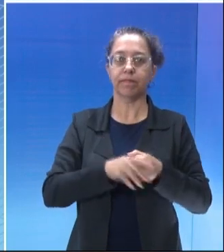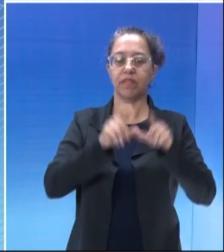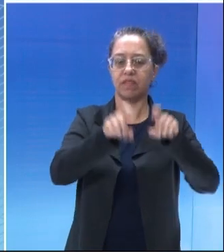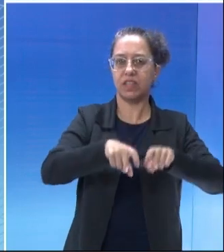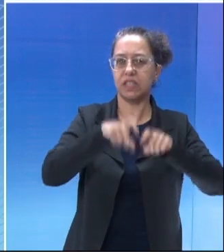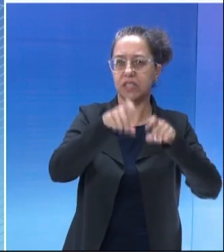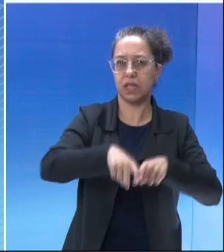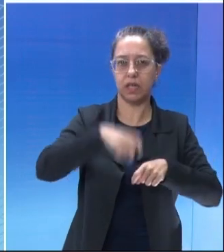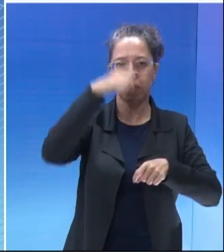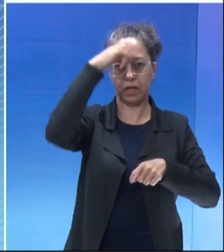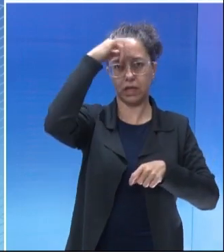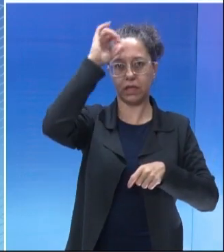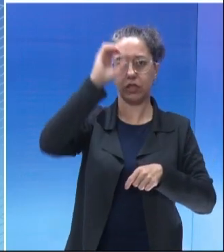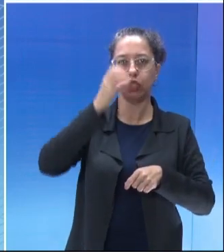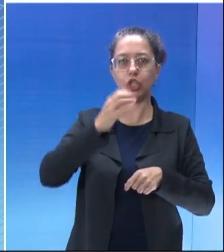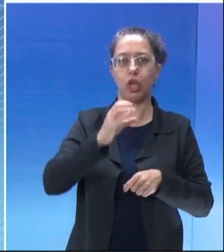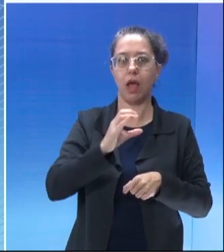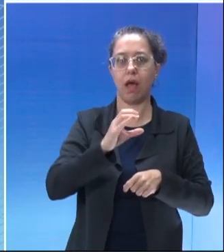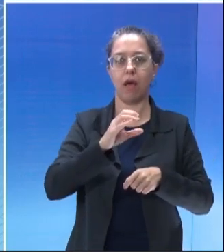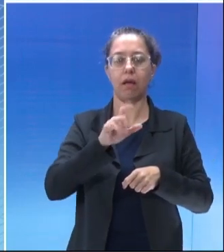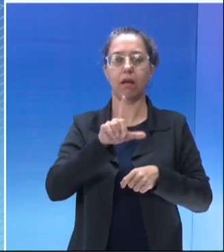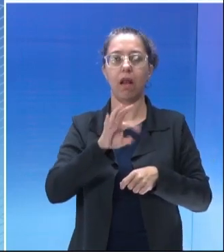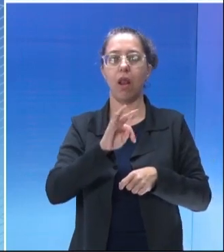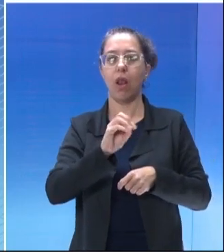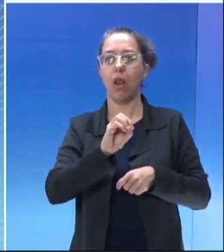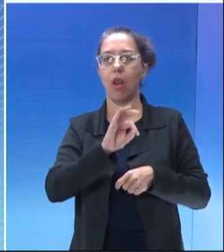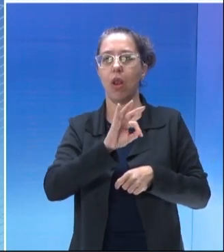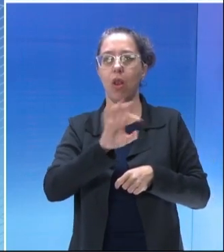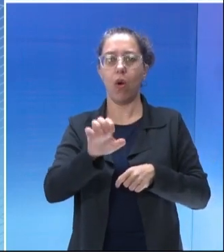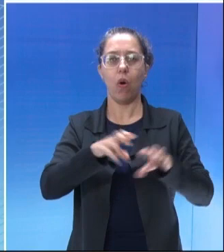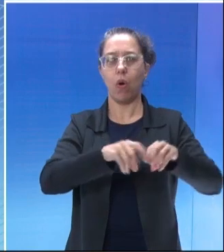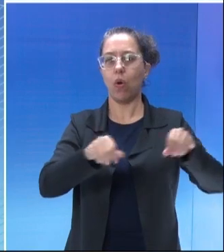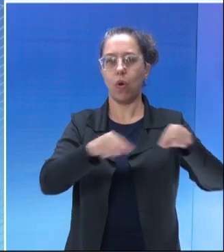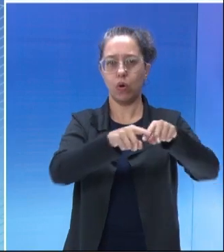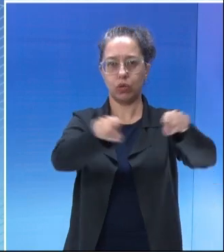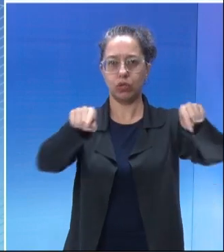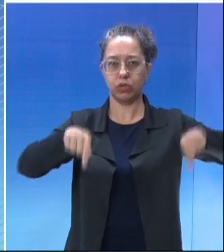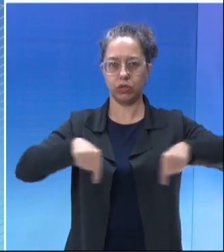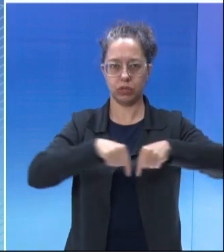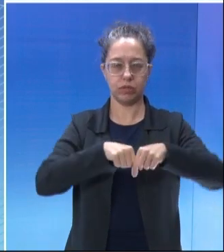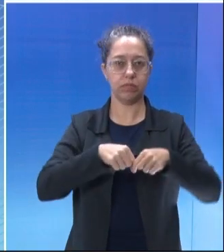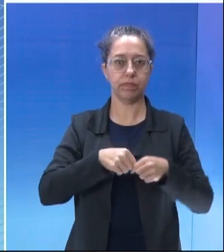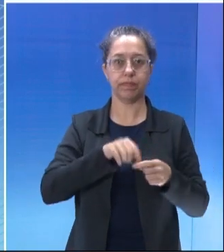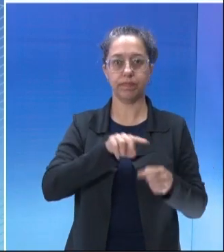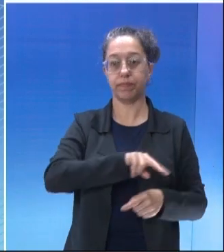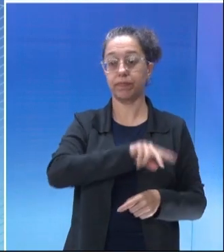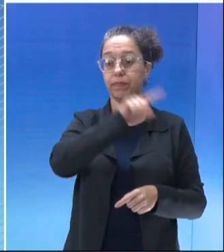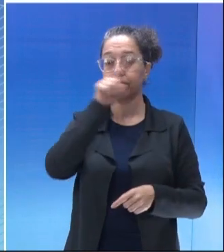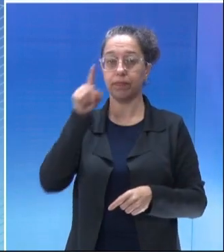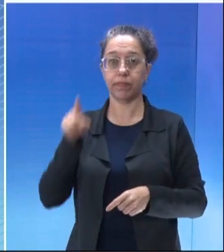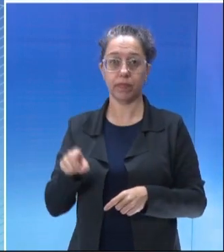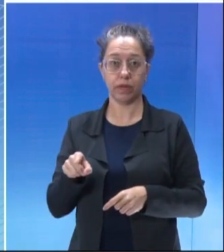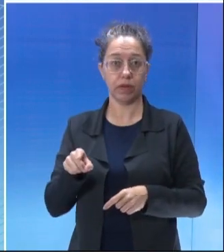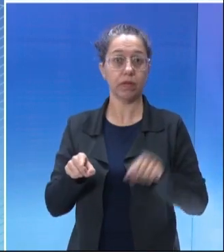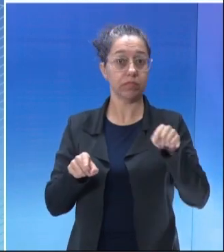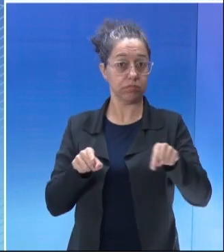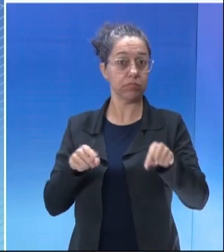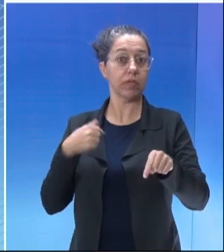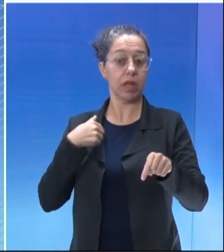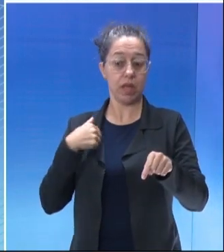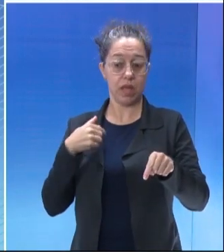fazenda, de uma chácara, de um lote, seja rural ou urbano. A posse é o direito